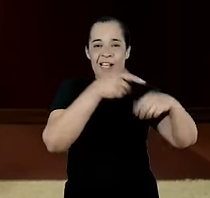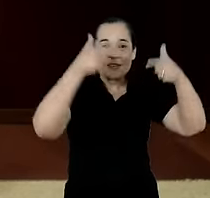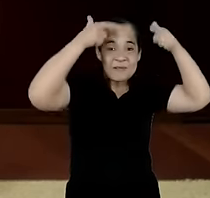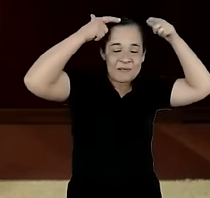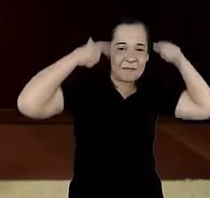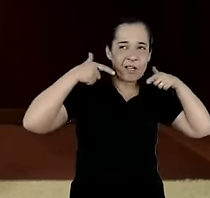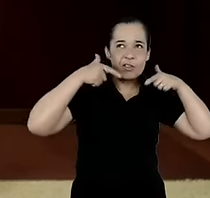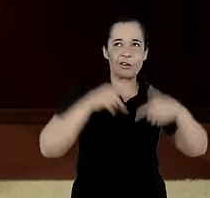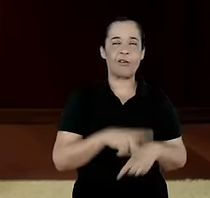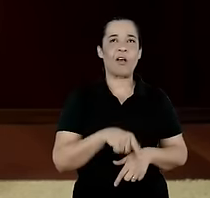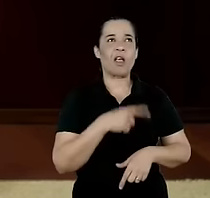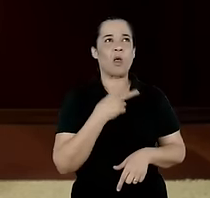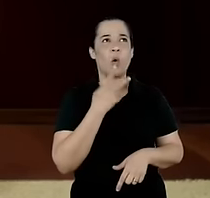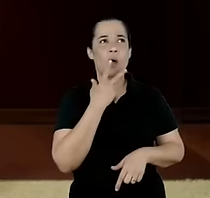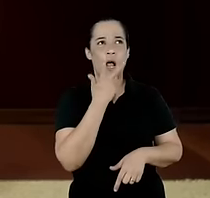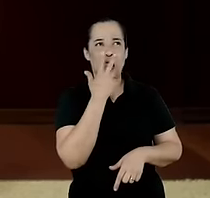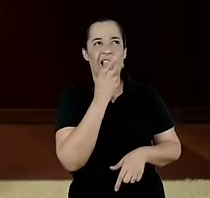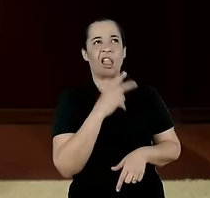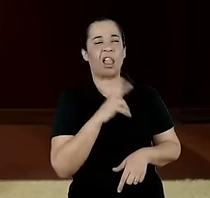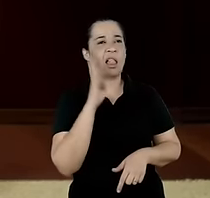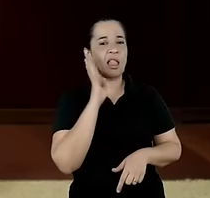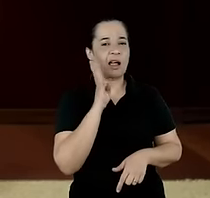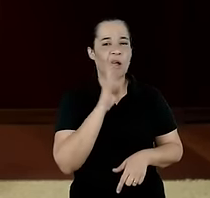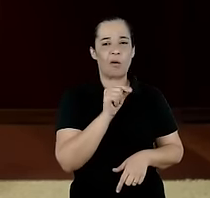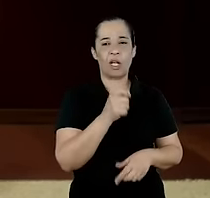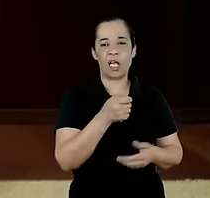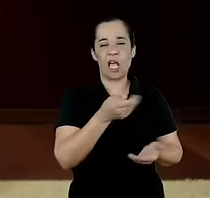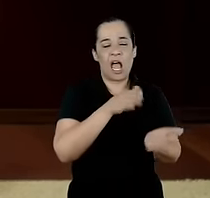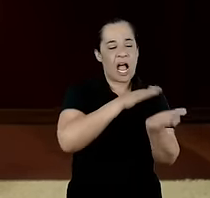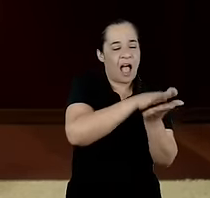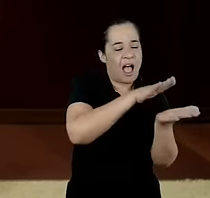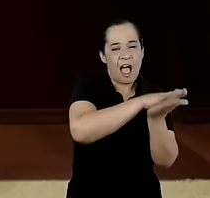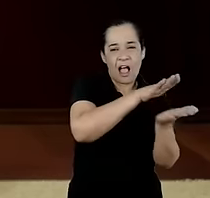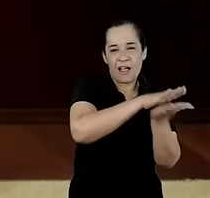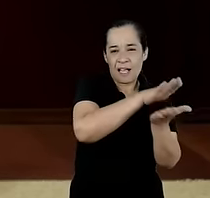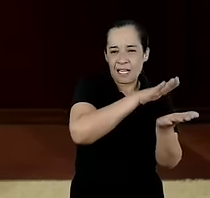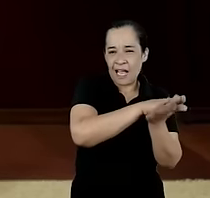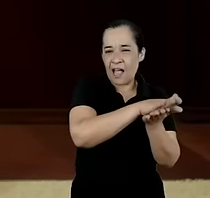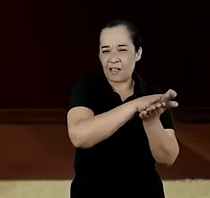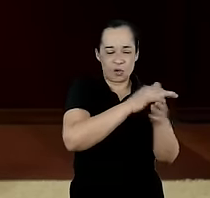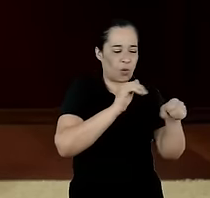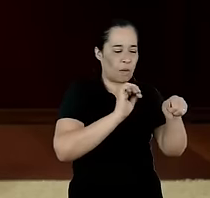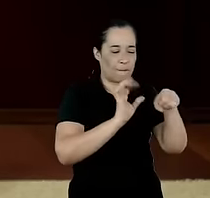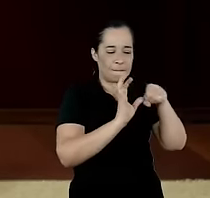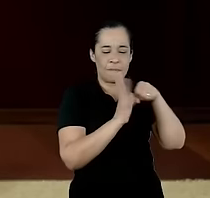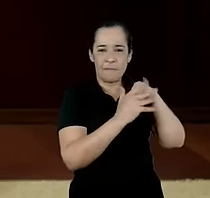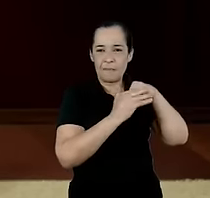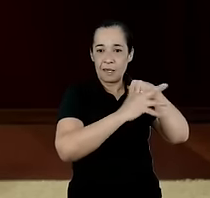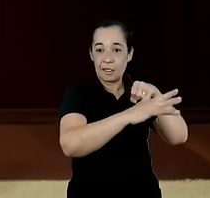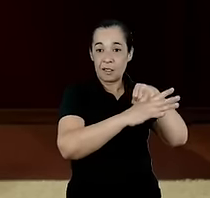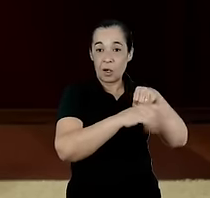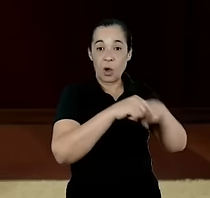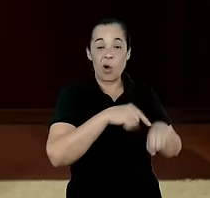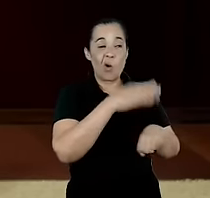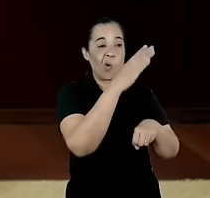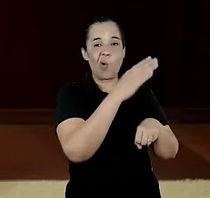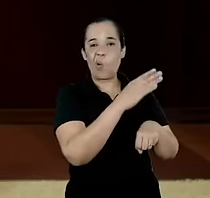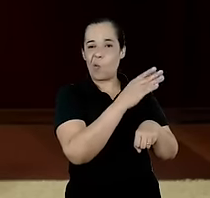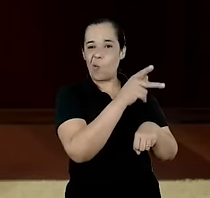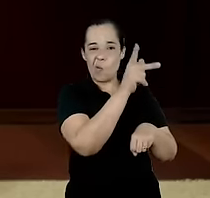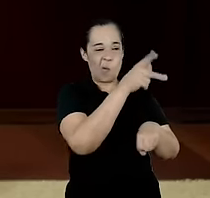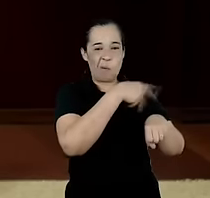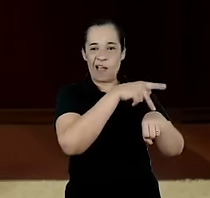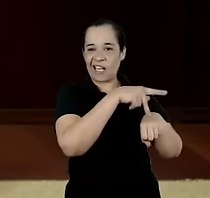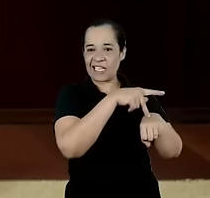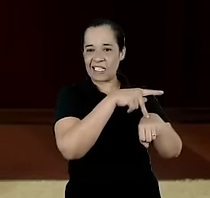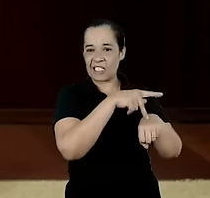que quando a gente lembra lá no período de gastos quando tava todo mundo gastando muito durante a pandemia ele foi um país que praticamente não gastou né ele ele segurou